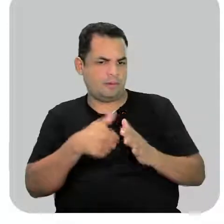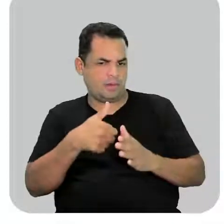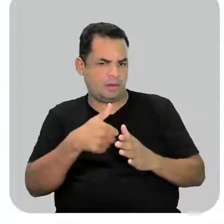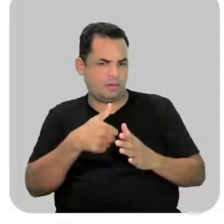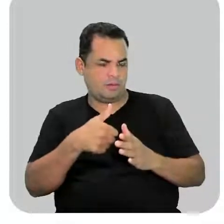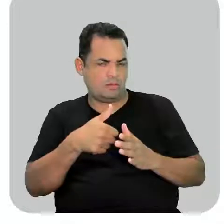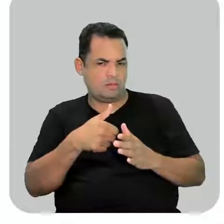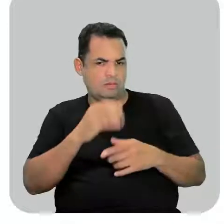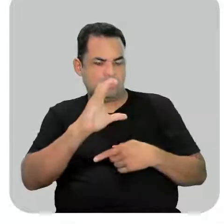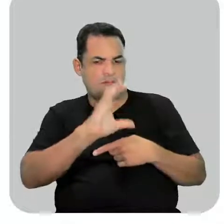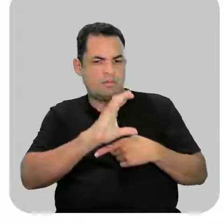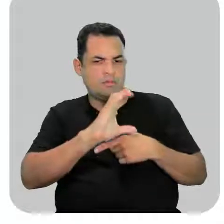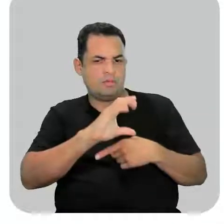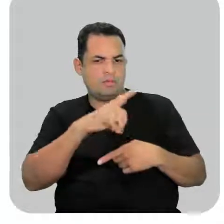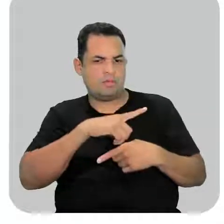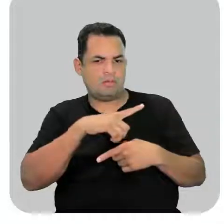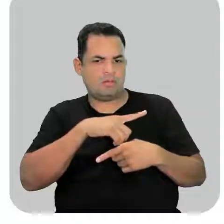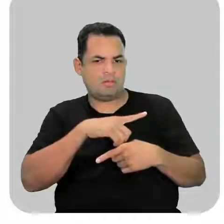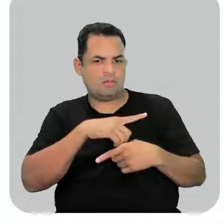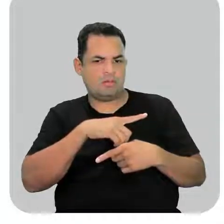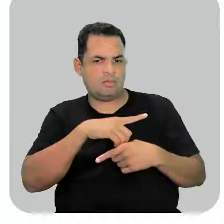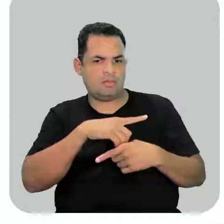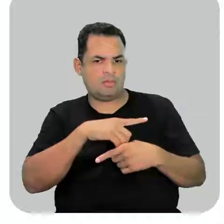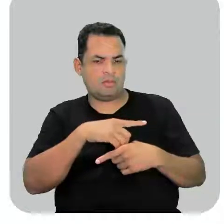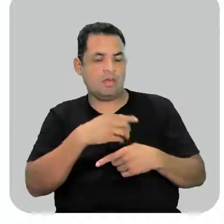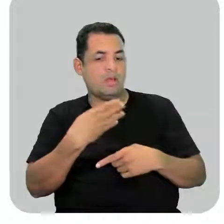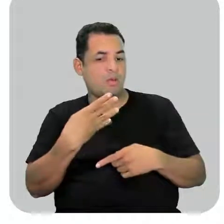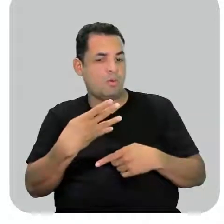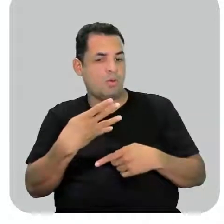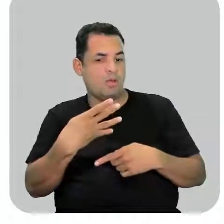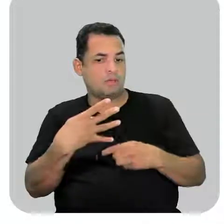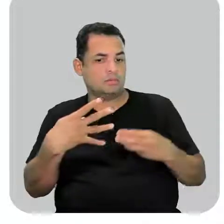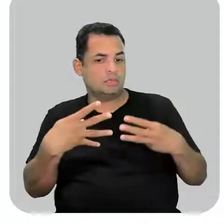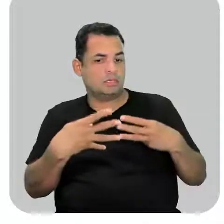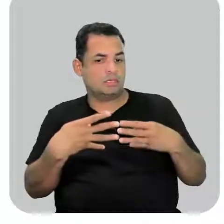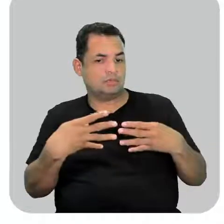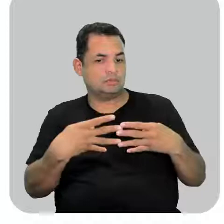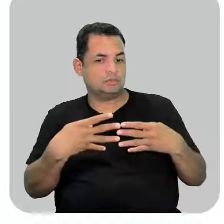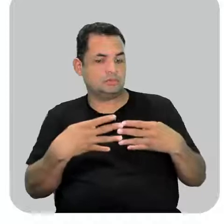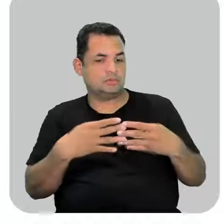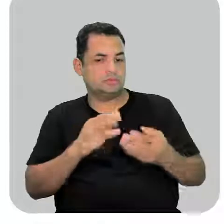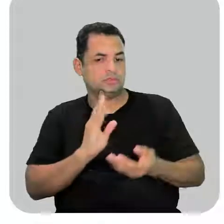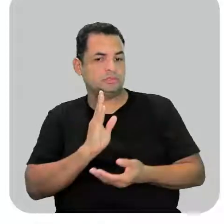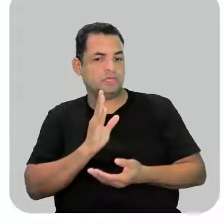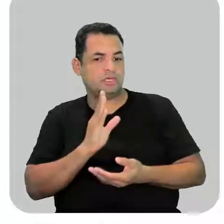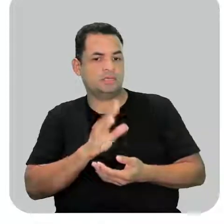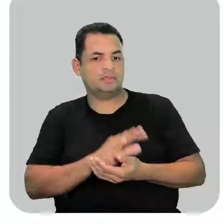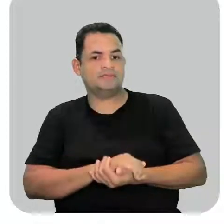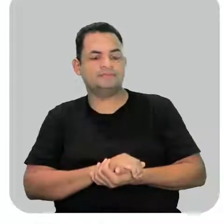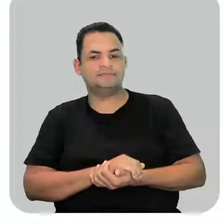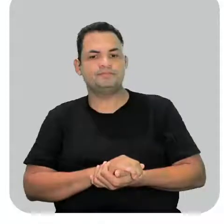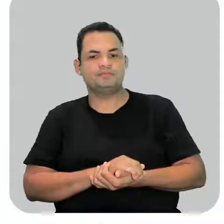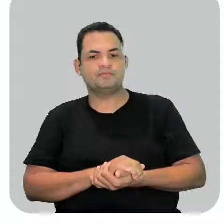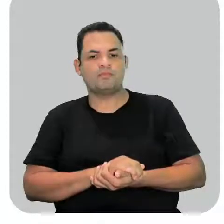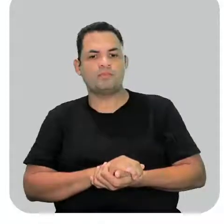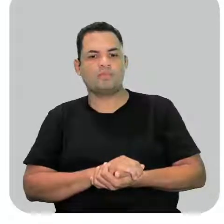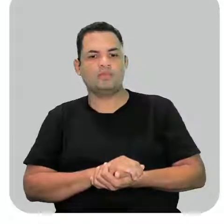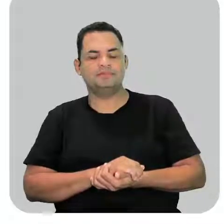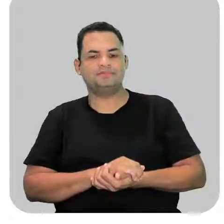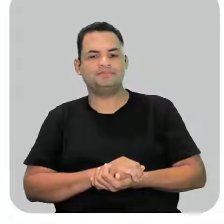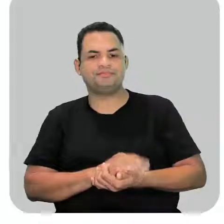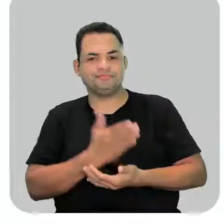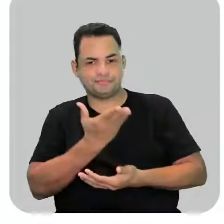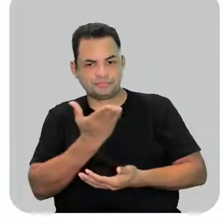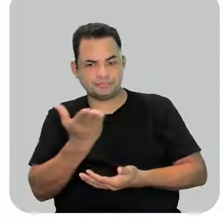ó, ele já tem as 4 ligações dele feitas, certo? Ó, 3 com o nitrogênio e uma com esse carbono aqui